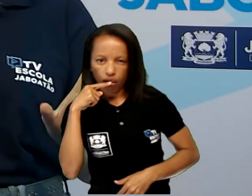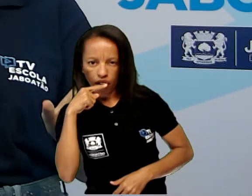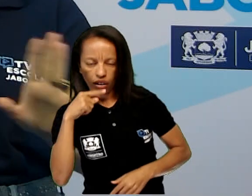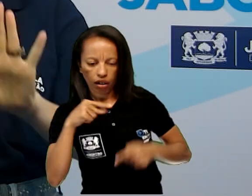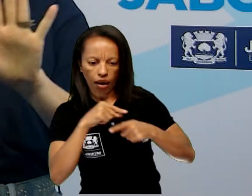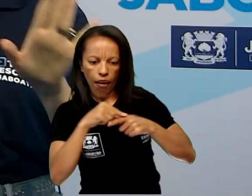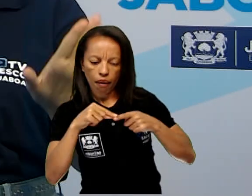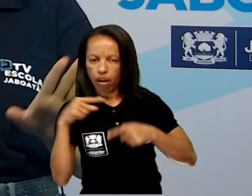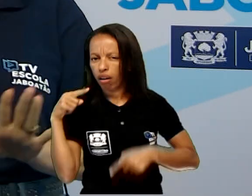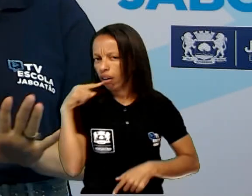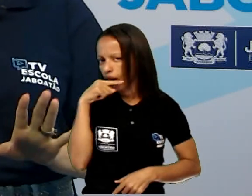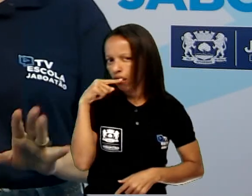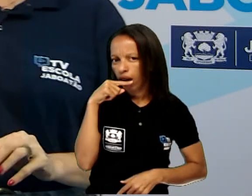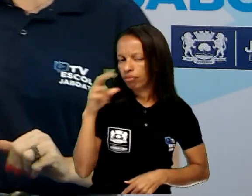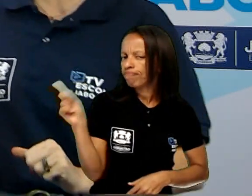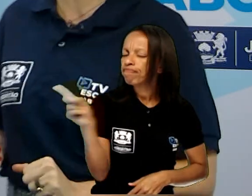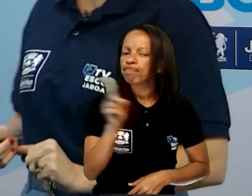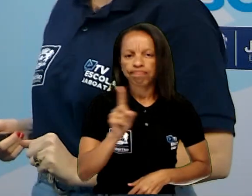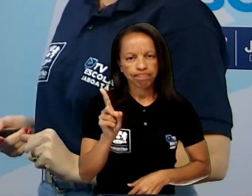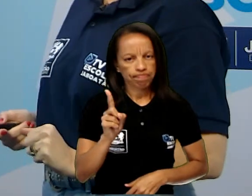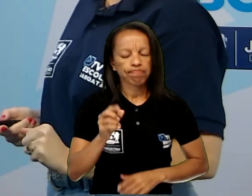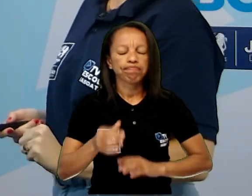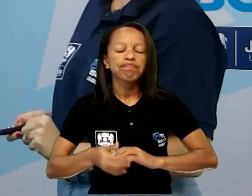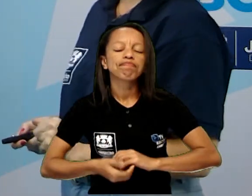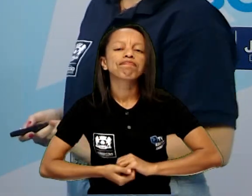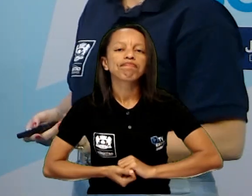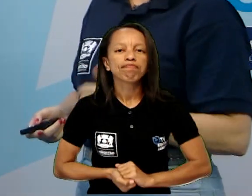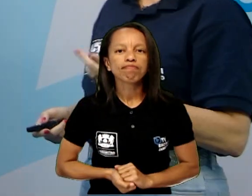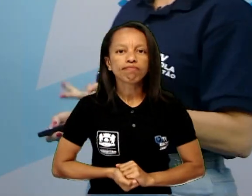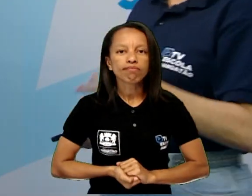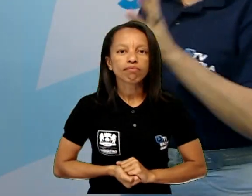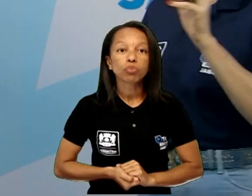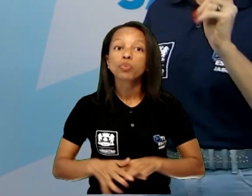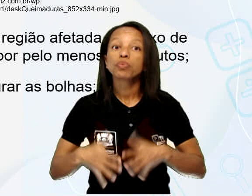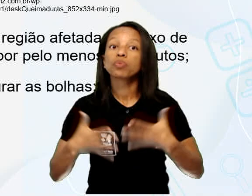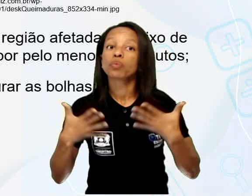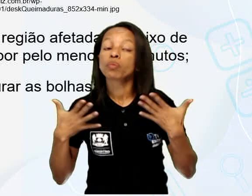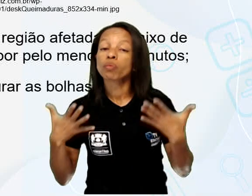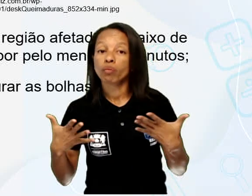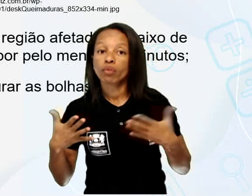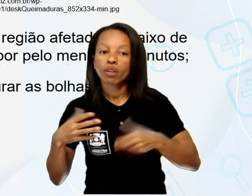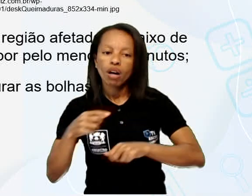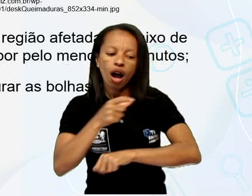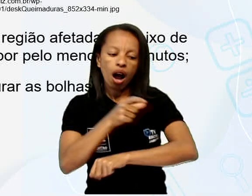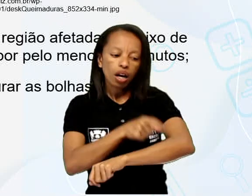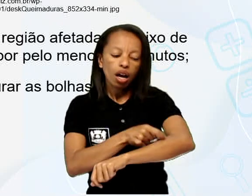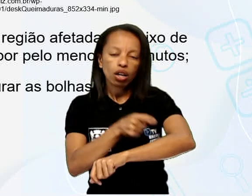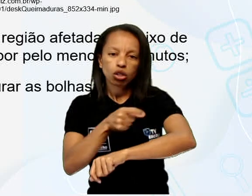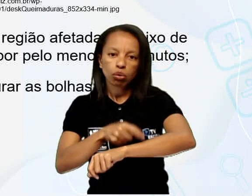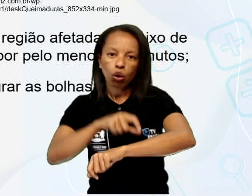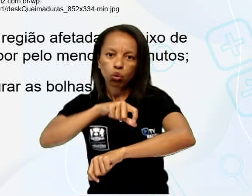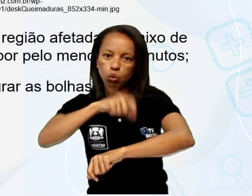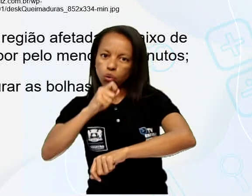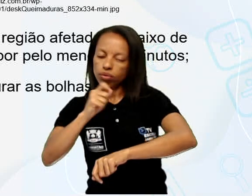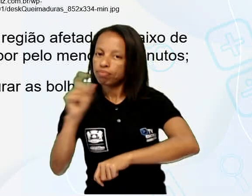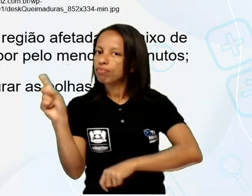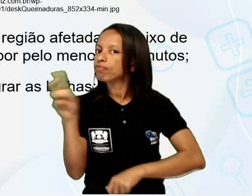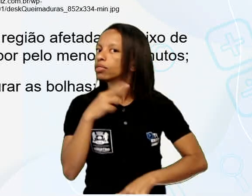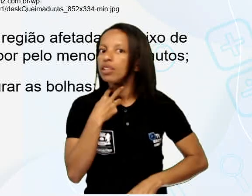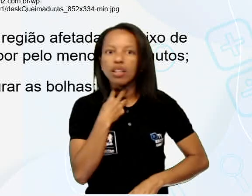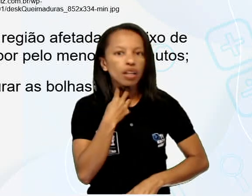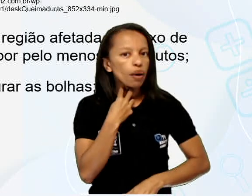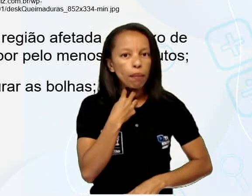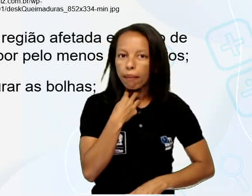gente ouve falar por aí, não, tá? E não estourar as bolhas. Se por acaso na